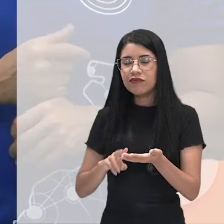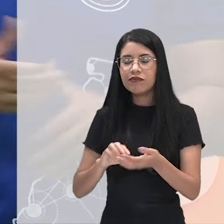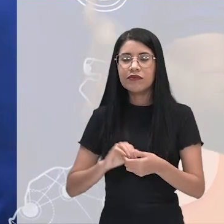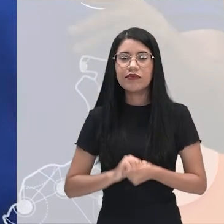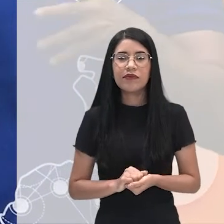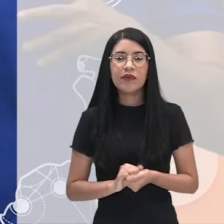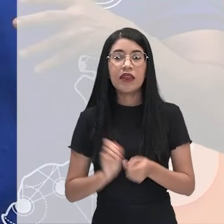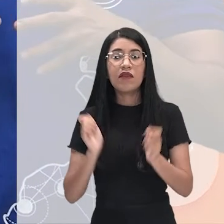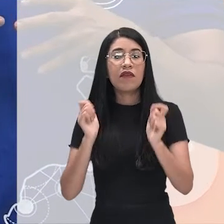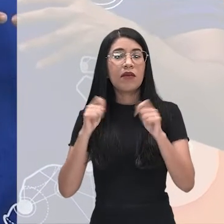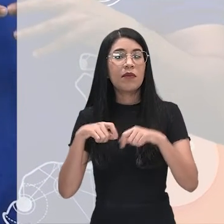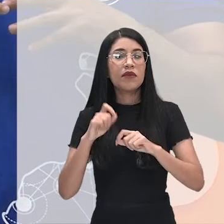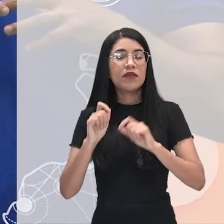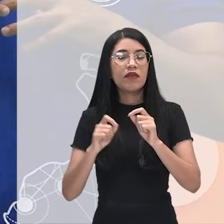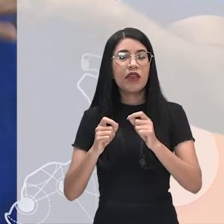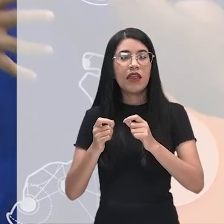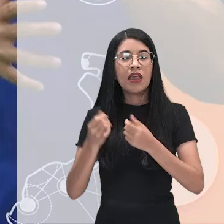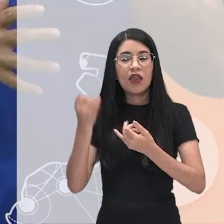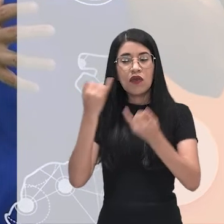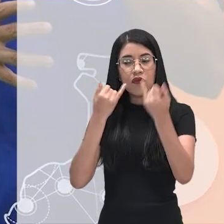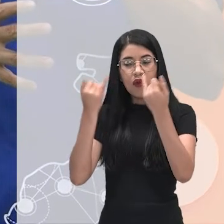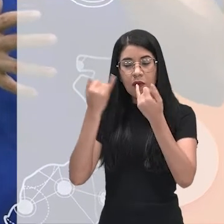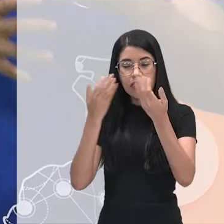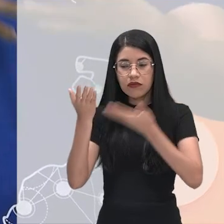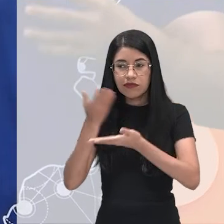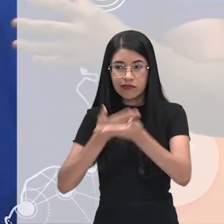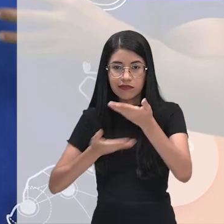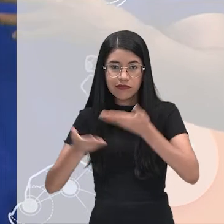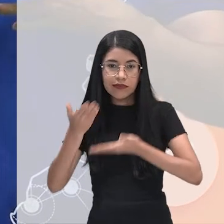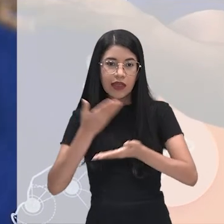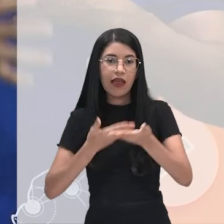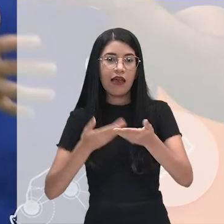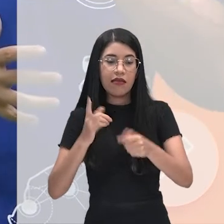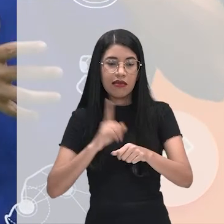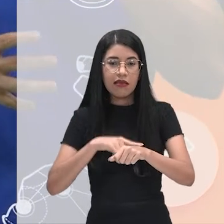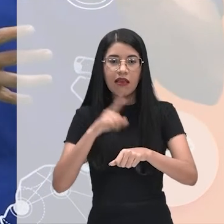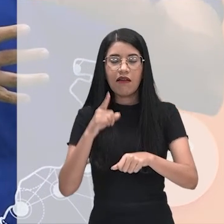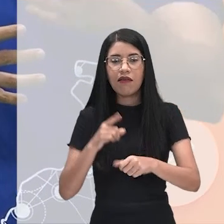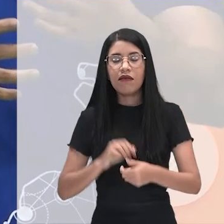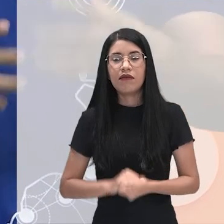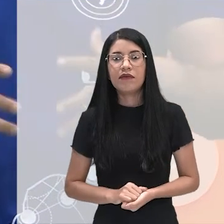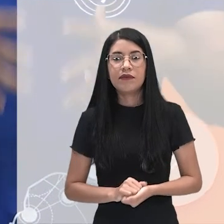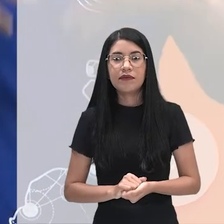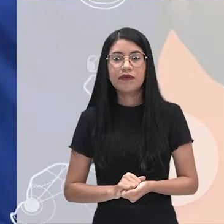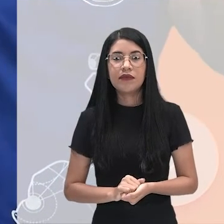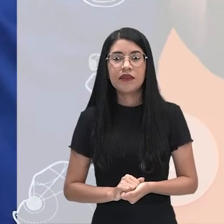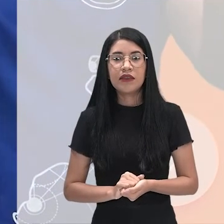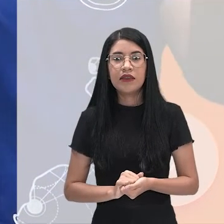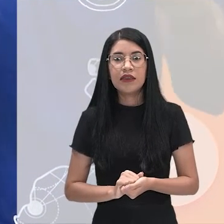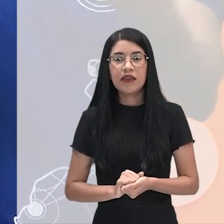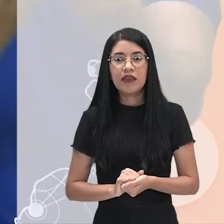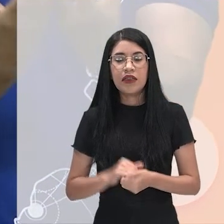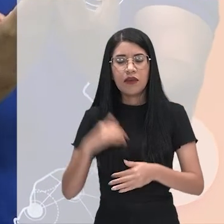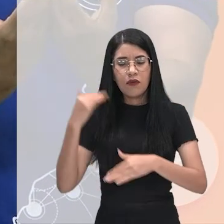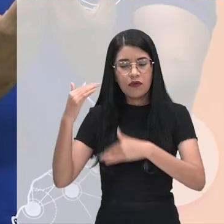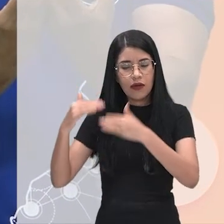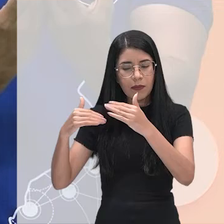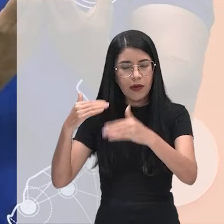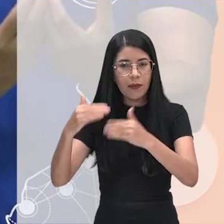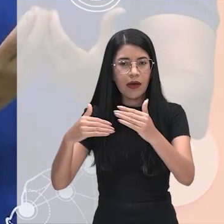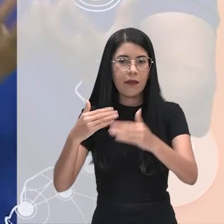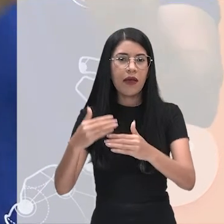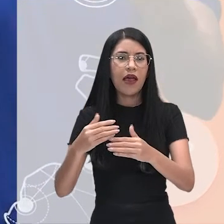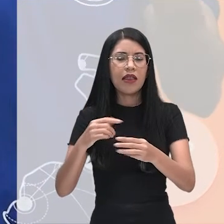telefone. Temos também ali o processo de globalização ganhando força nesse momento, contribuindo para que a gente tivesse